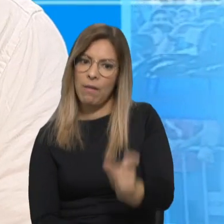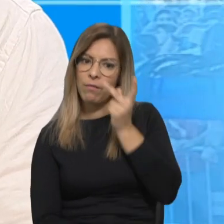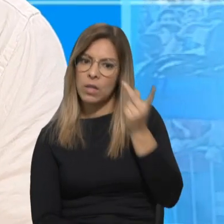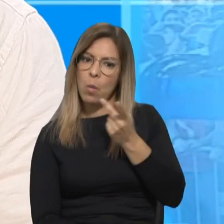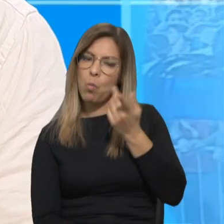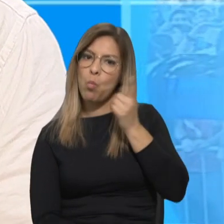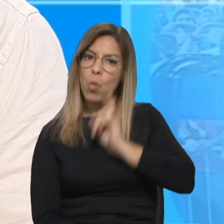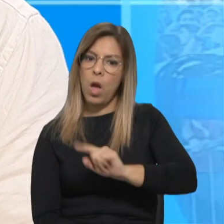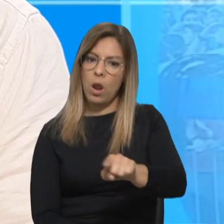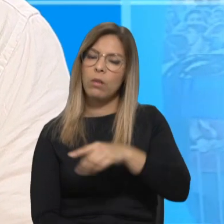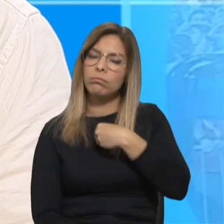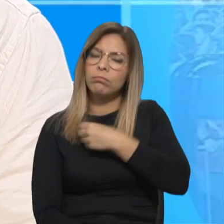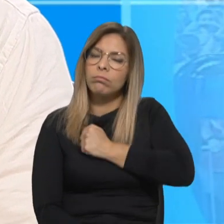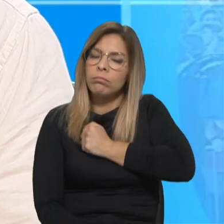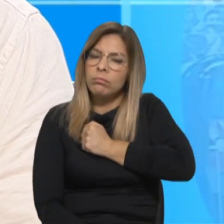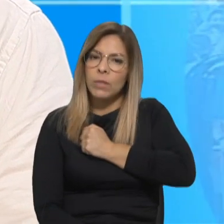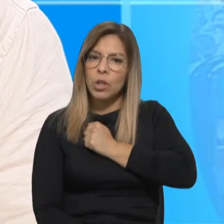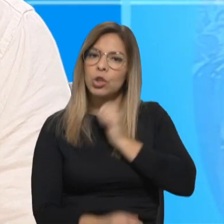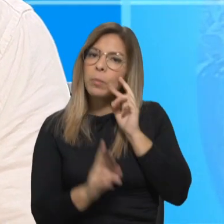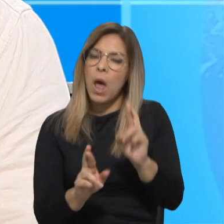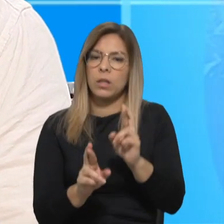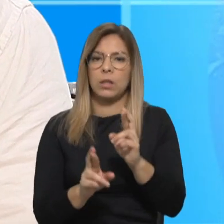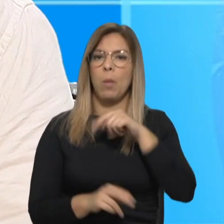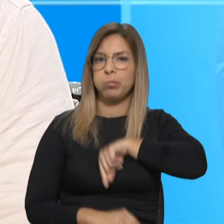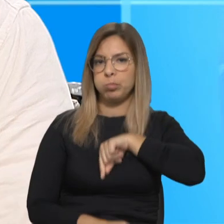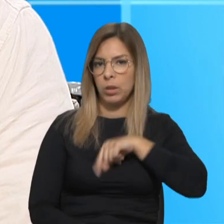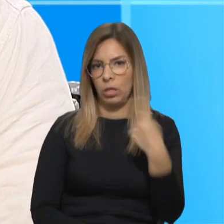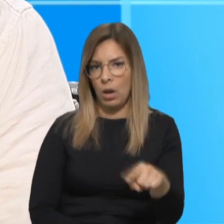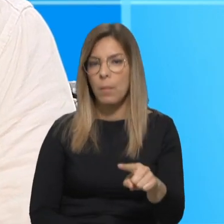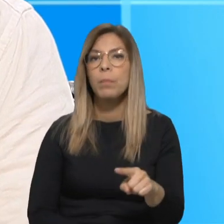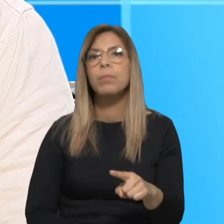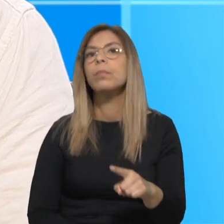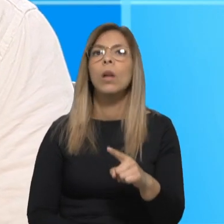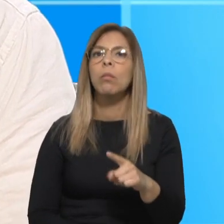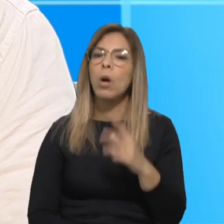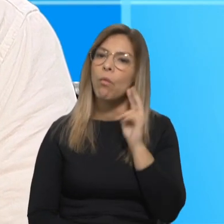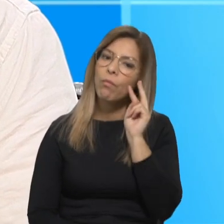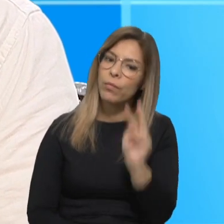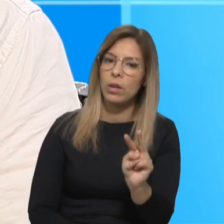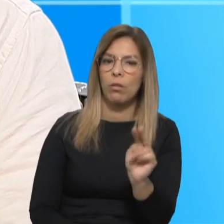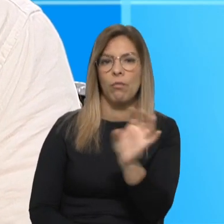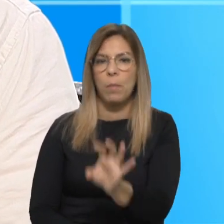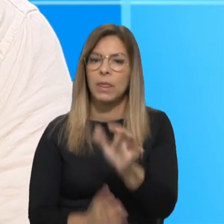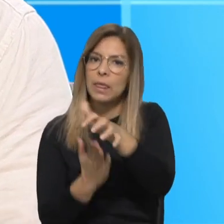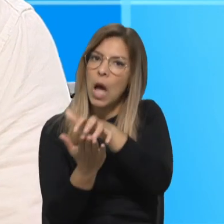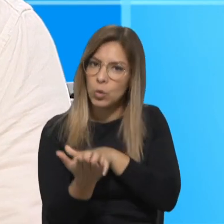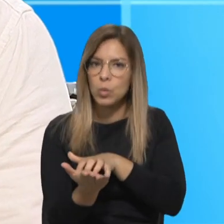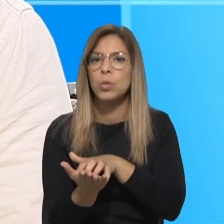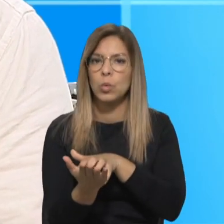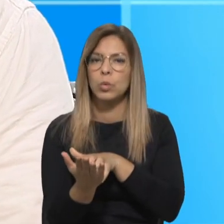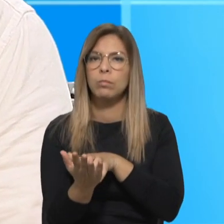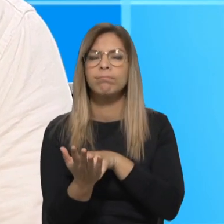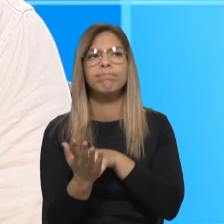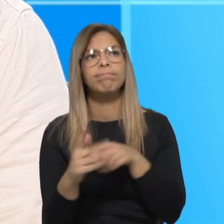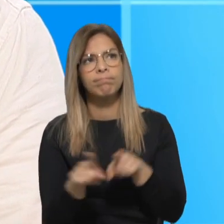palavra esperança. Acho que faz muito sentido nós olharmos para este texto como um texto muito